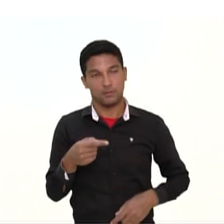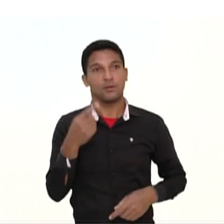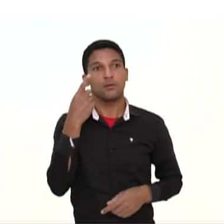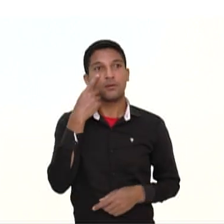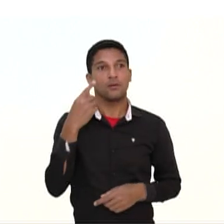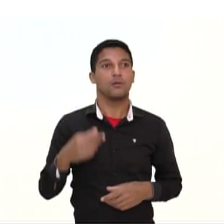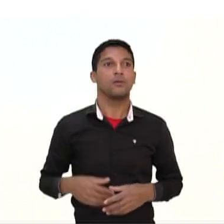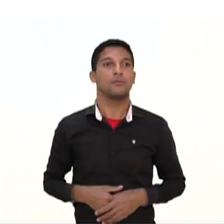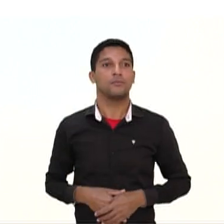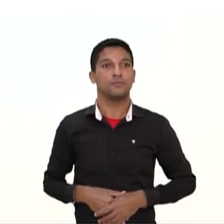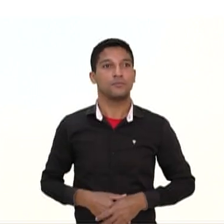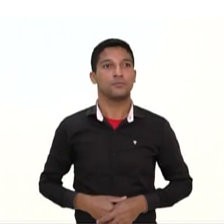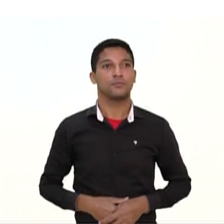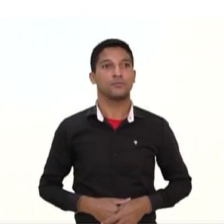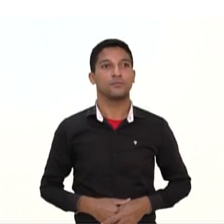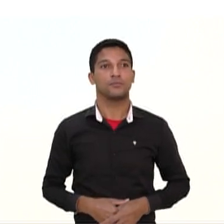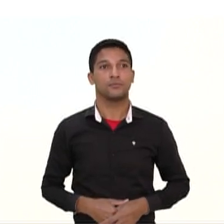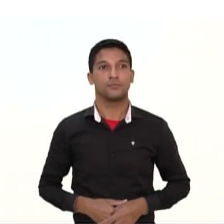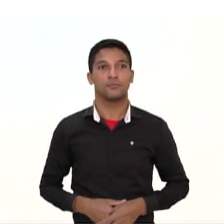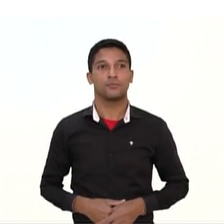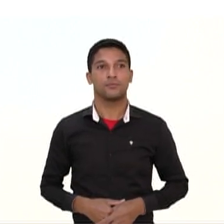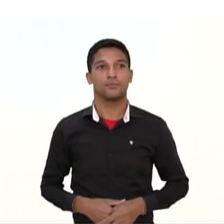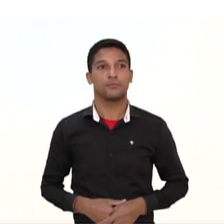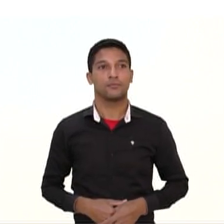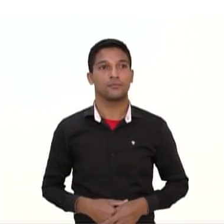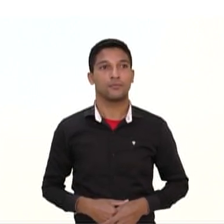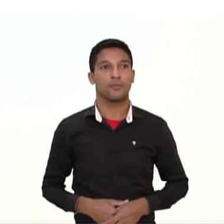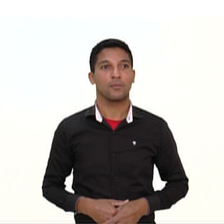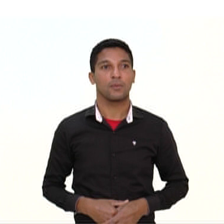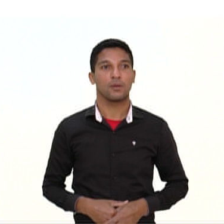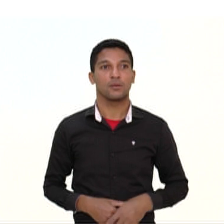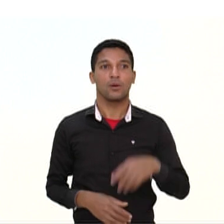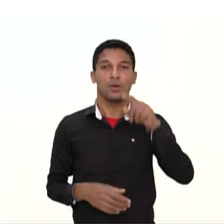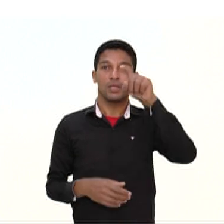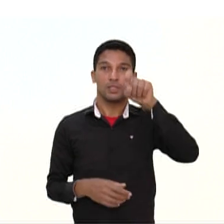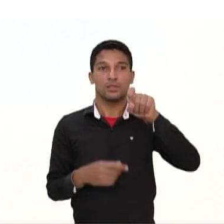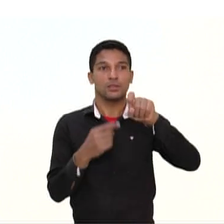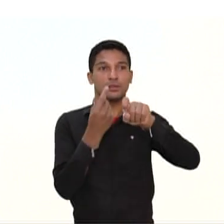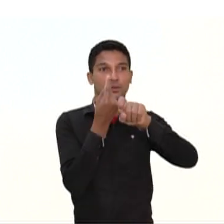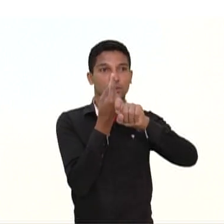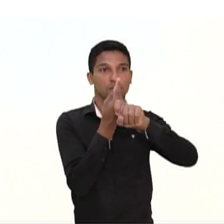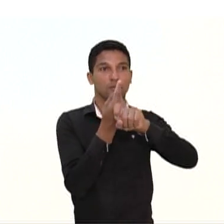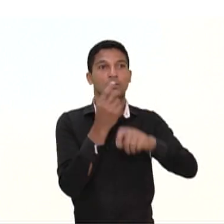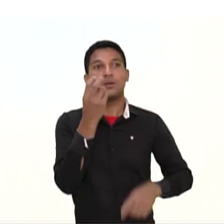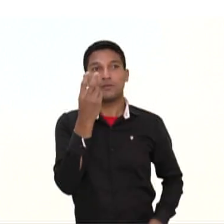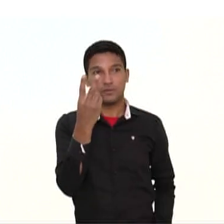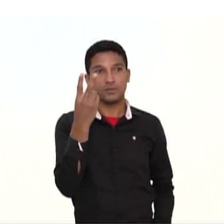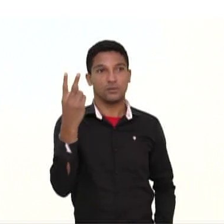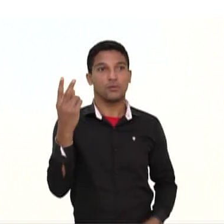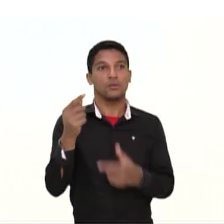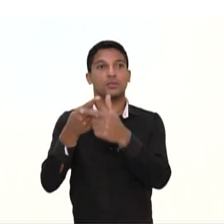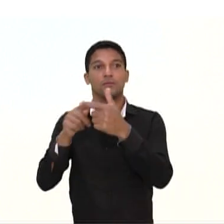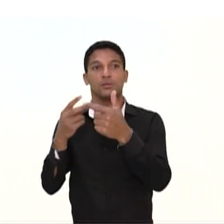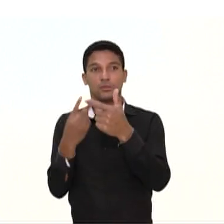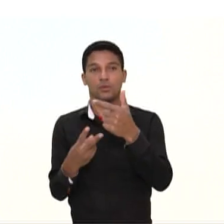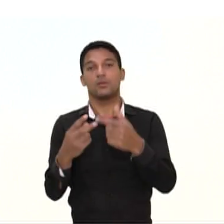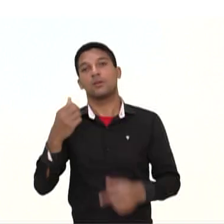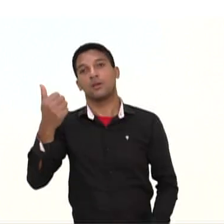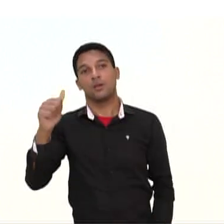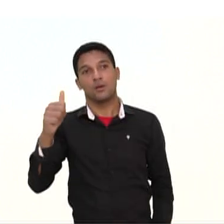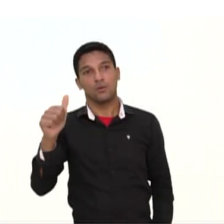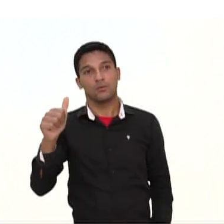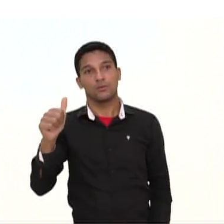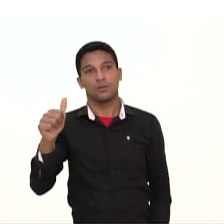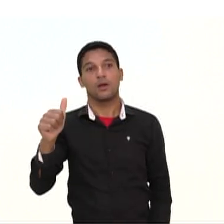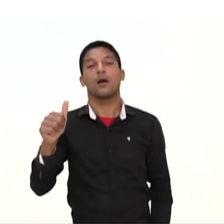11. E o x2 é utilizando agora o menos, né? Então fica menos 4 menos 26, que vai dar menos 30, menos 30 divididos por 2 é